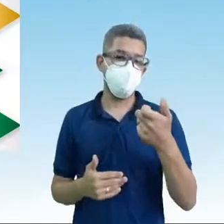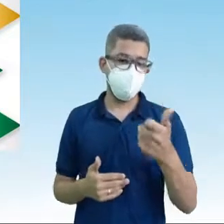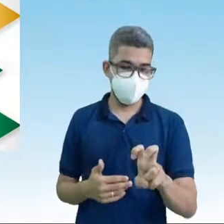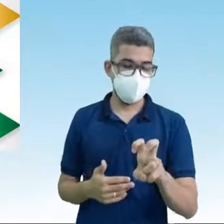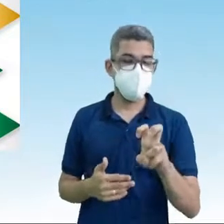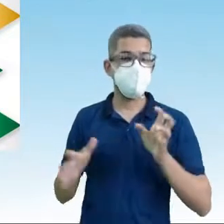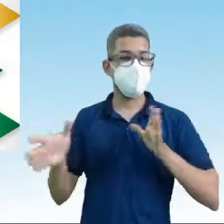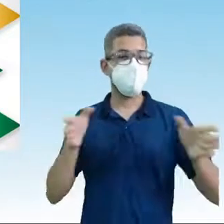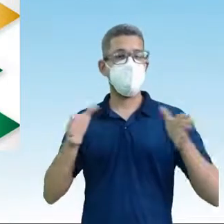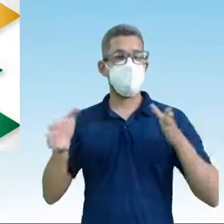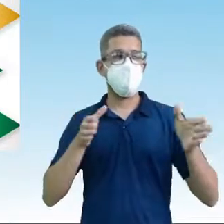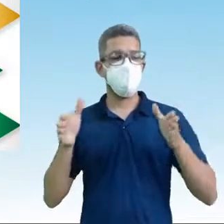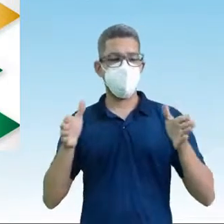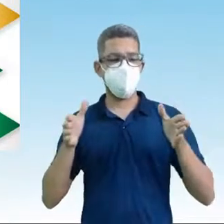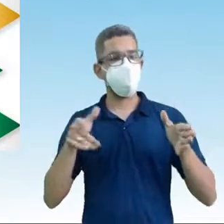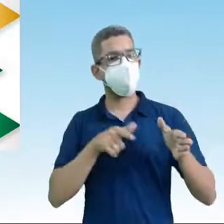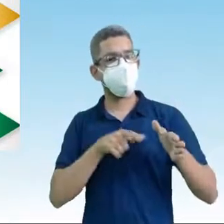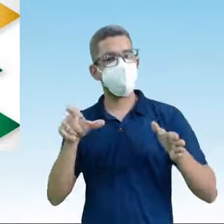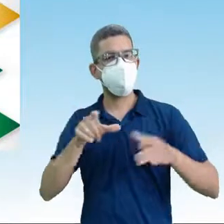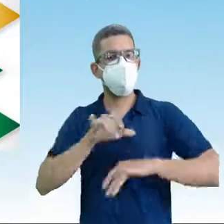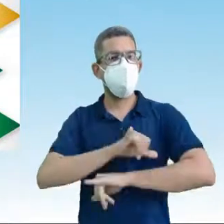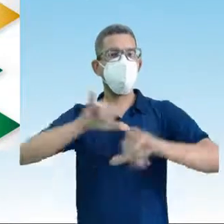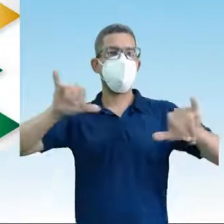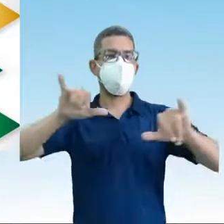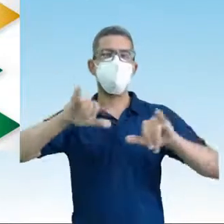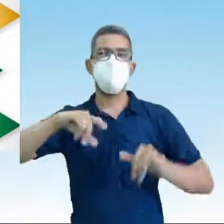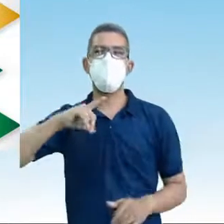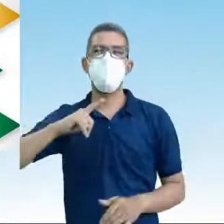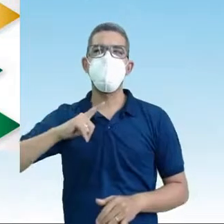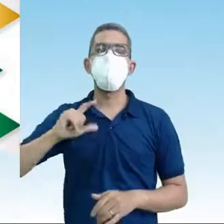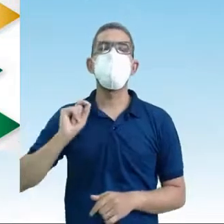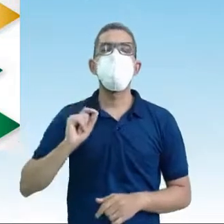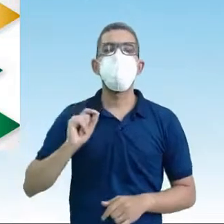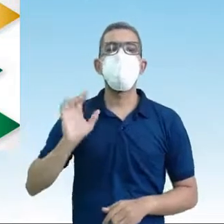esses dados foram durante esse período. Ocorreram